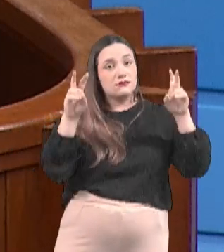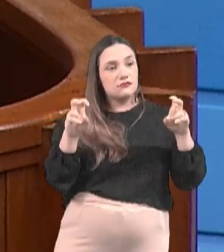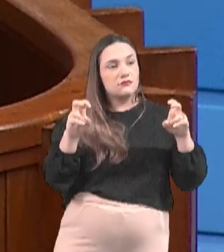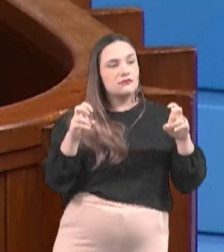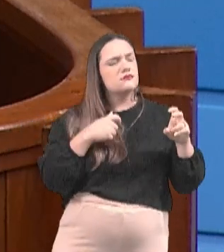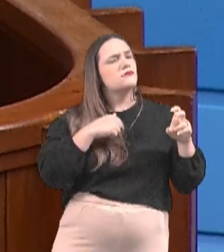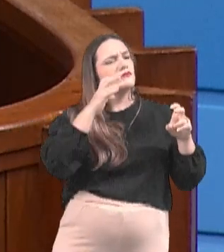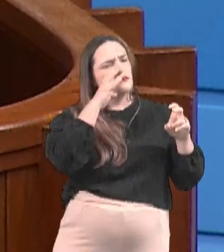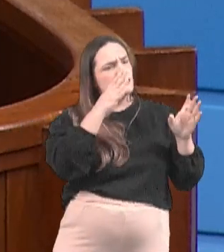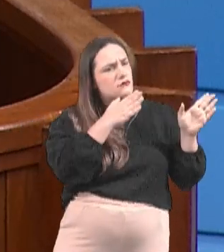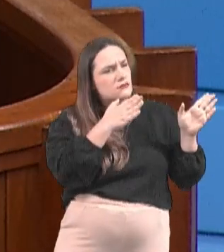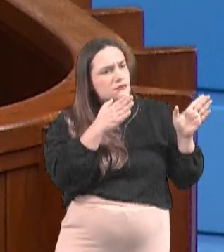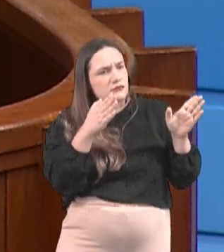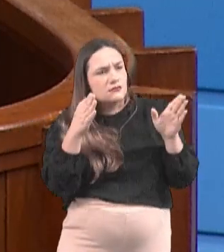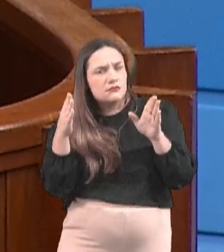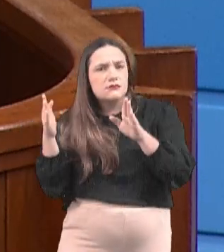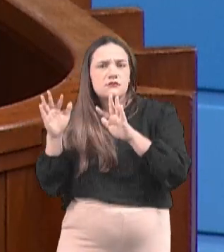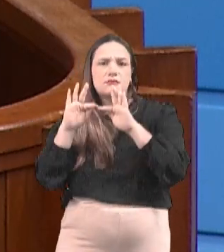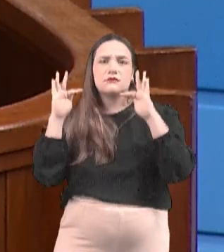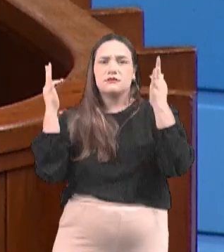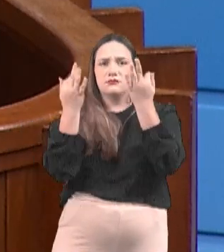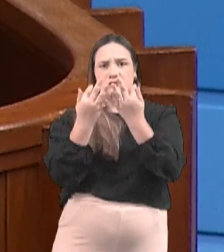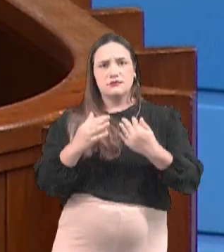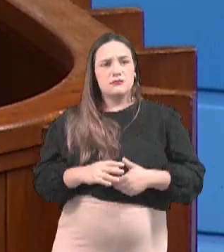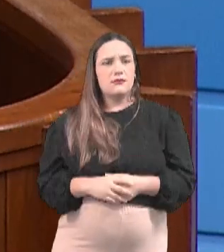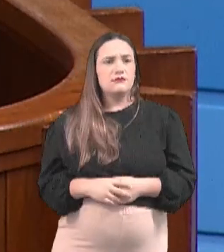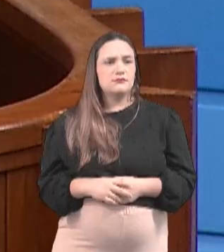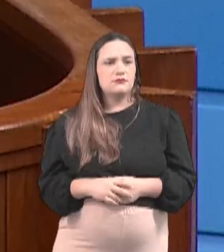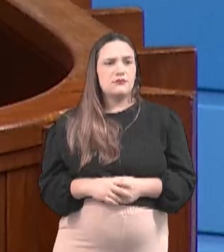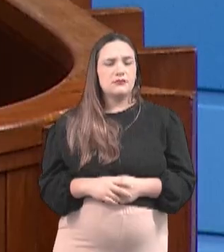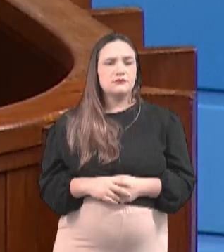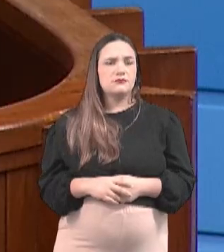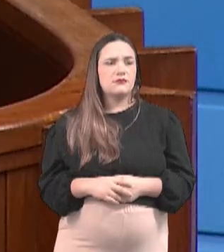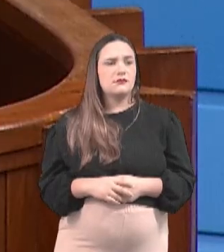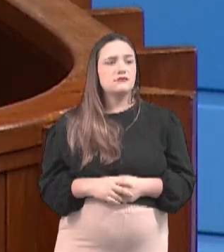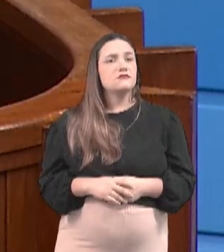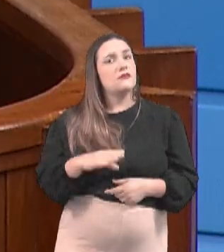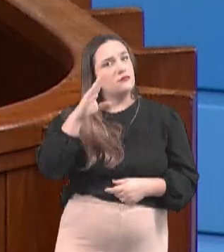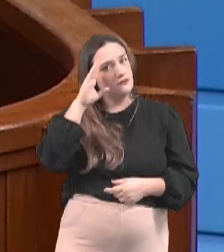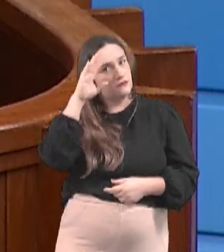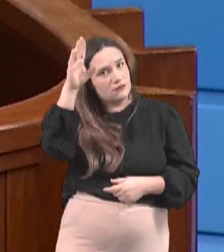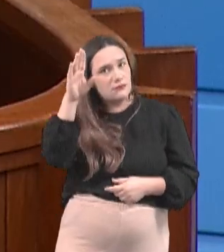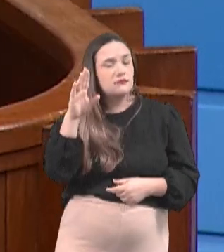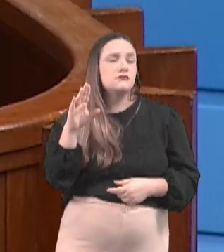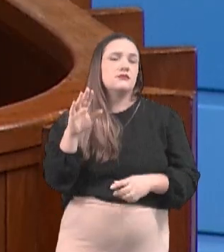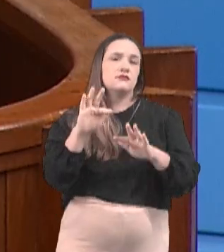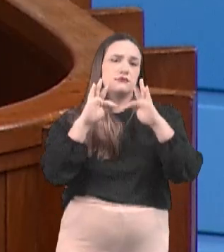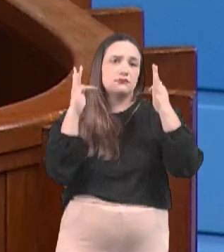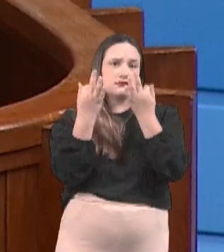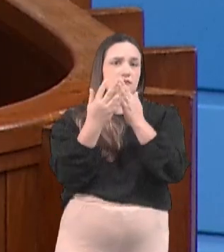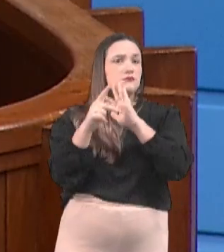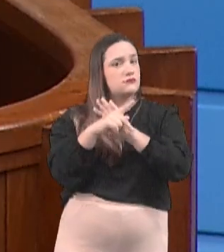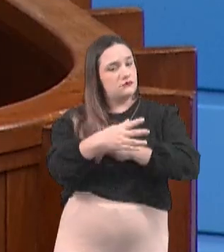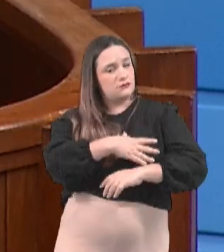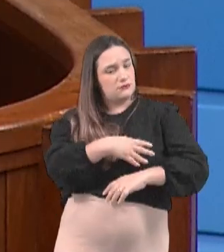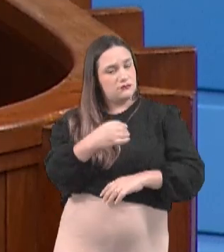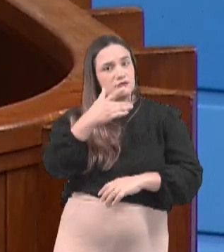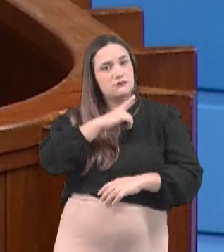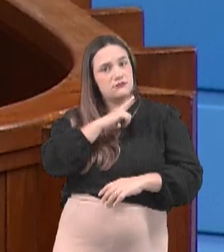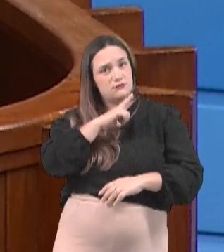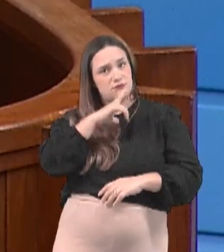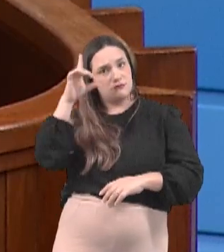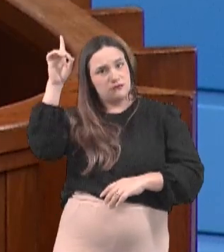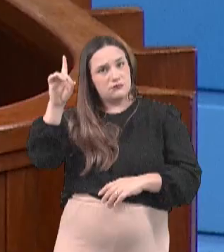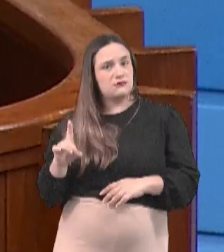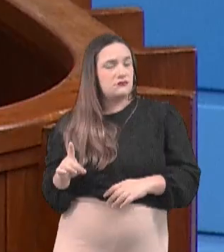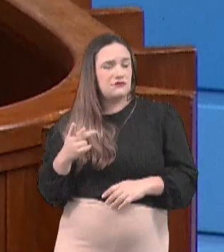ouvir as famílias. E as famílias, principalmente as famílias da educação especial, elas dizem que estão com